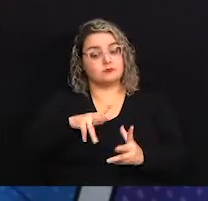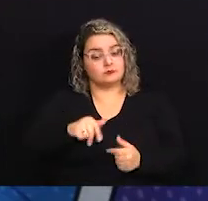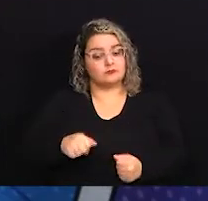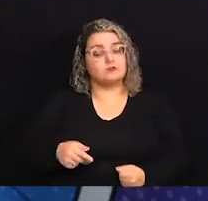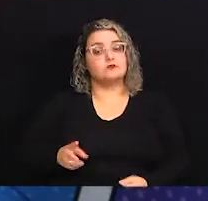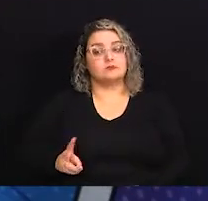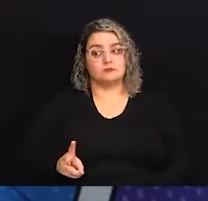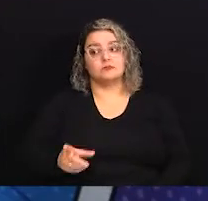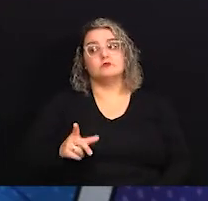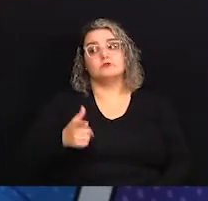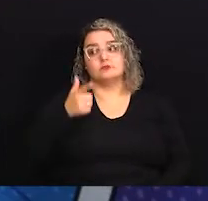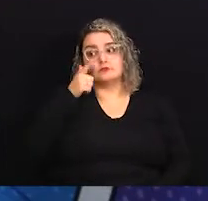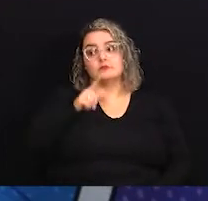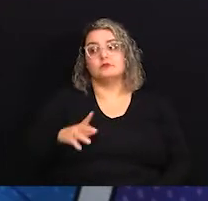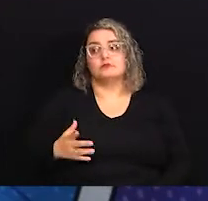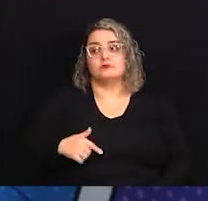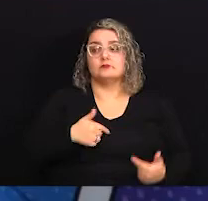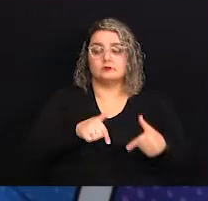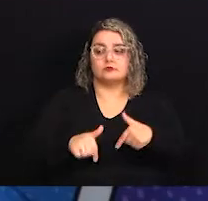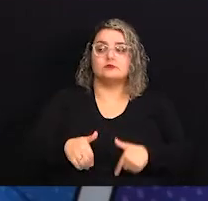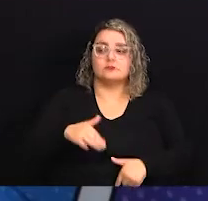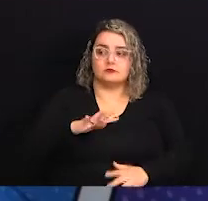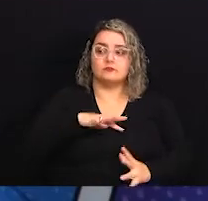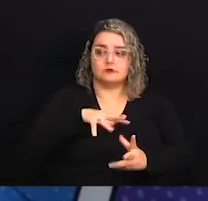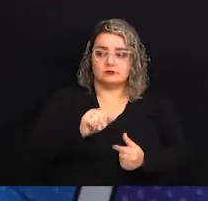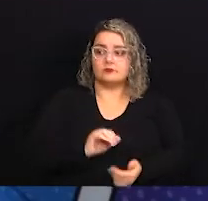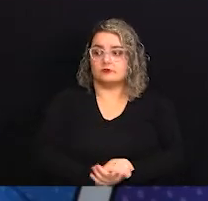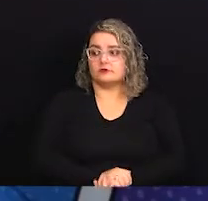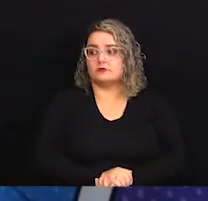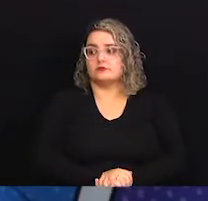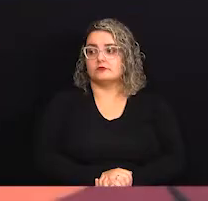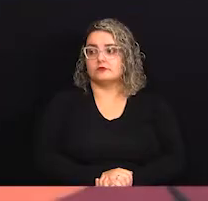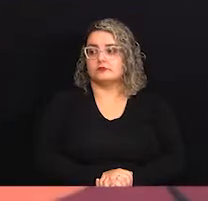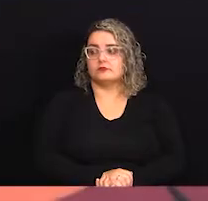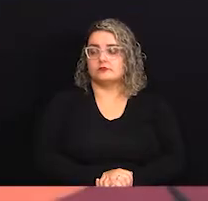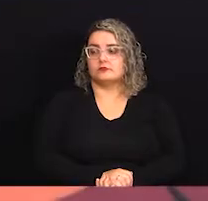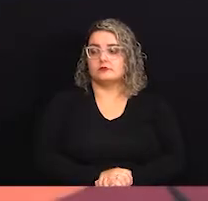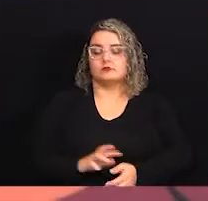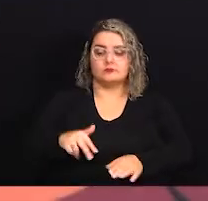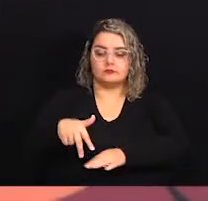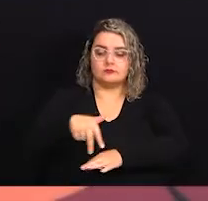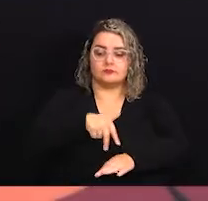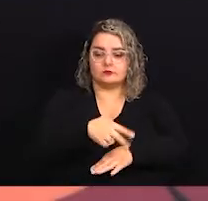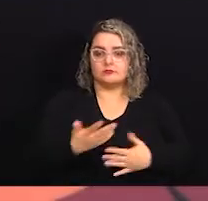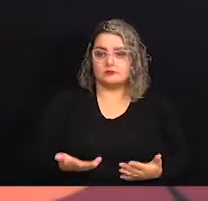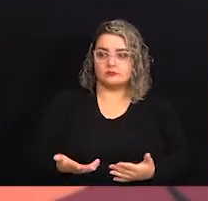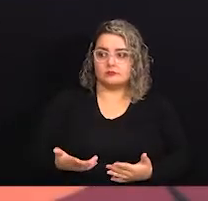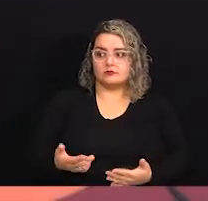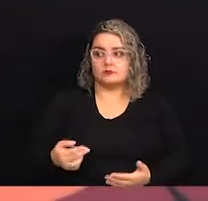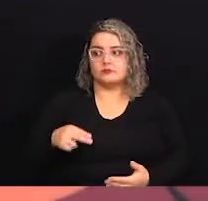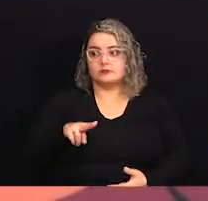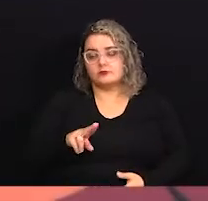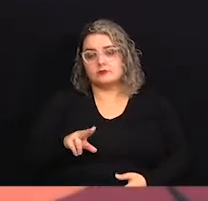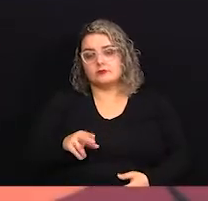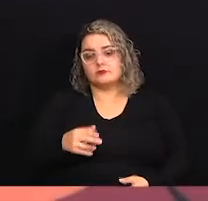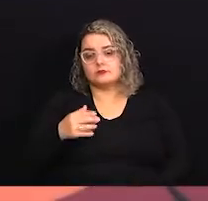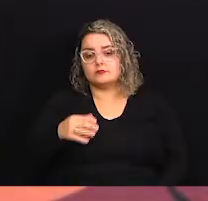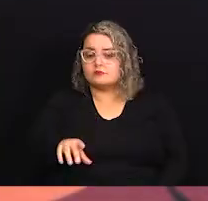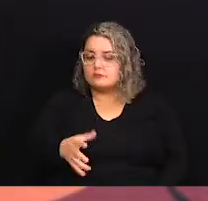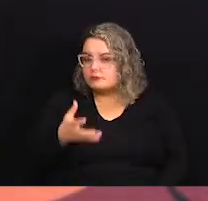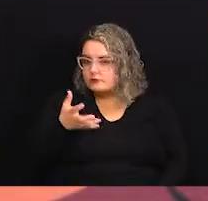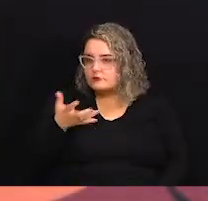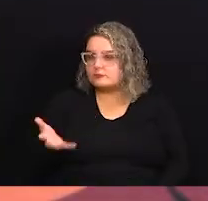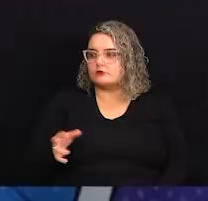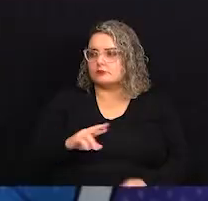mundo ele continua existindo, né? Então eu pretendo trabalhar mais coisas nesse mundo aí. Com o mesmo personagem, o mesmo protagonista, ou você